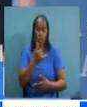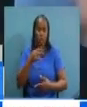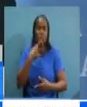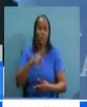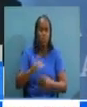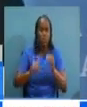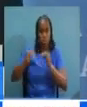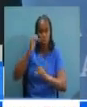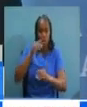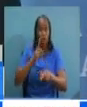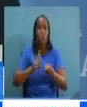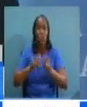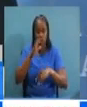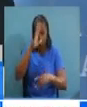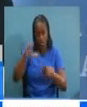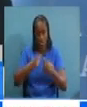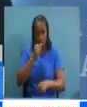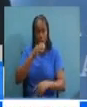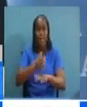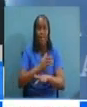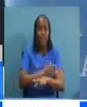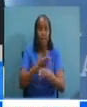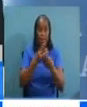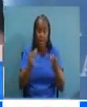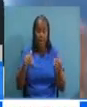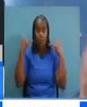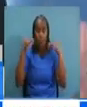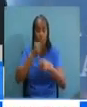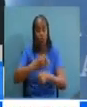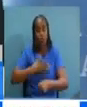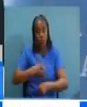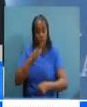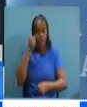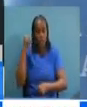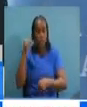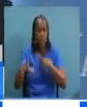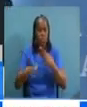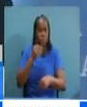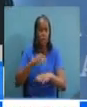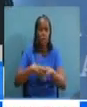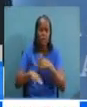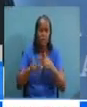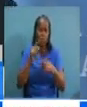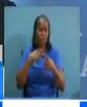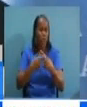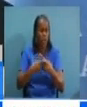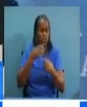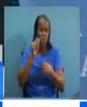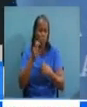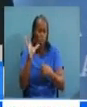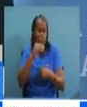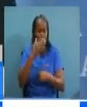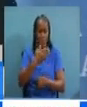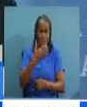ao que se conseguia anteriormente. Em matéria de formação profissional, eles conseguiam fazer por ano pouco mais de 1.300